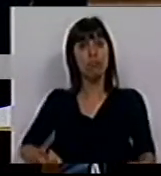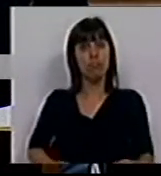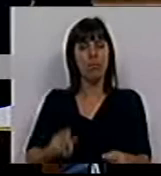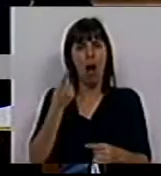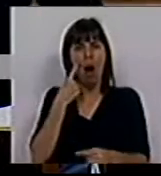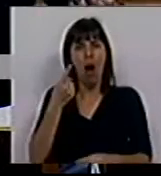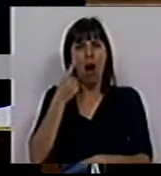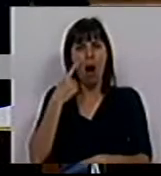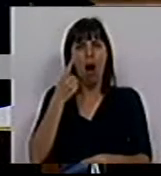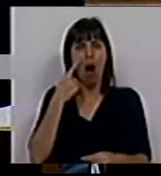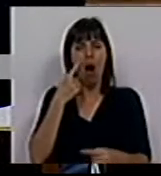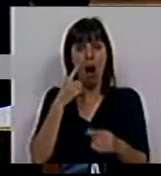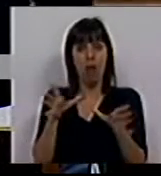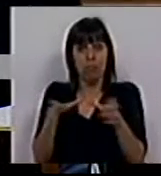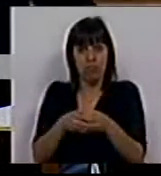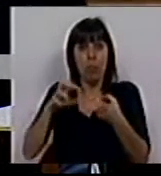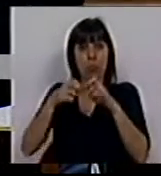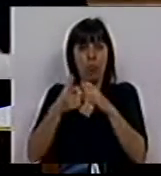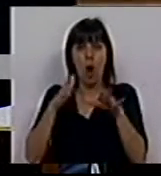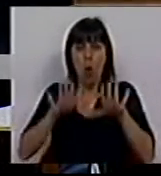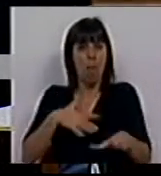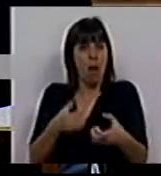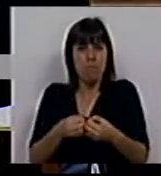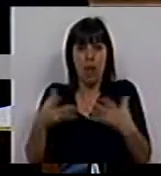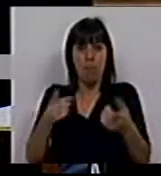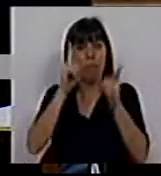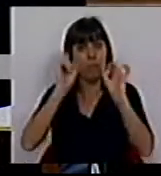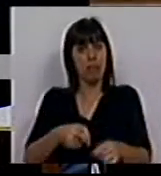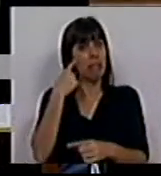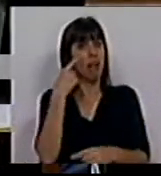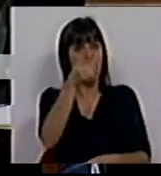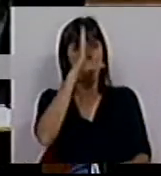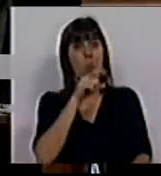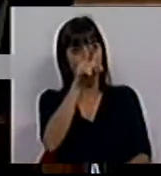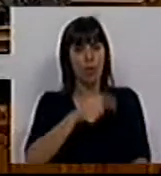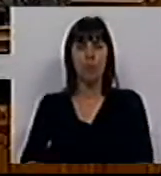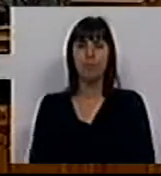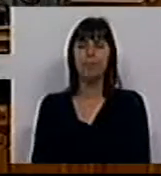de longo prazo, que é um estigma desta sociedade que não tem parado de crescer desde que entrou para o Governo?